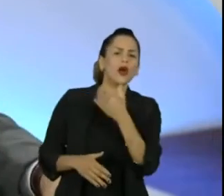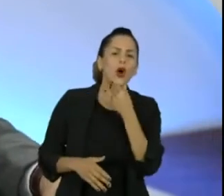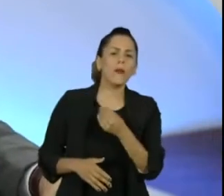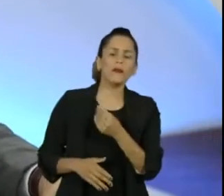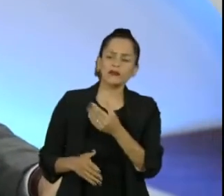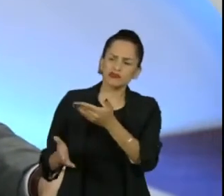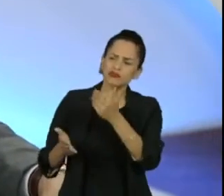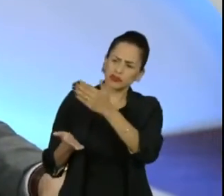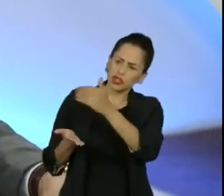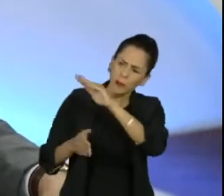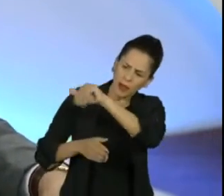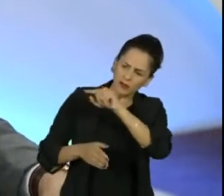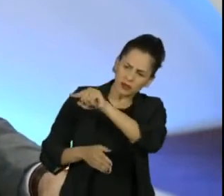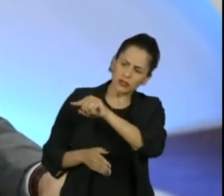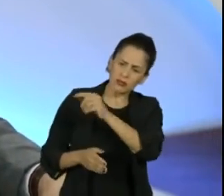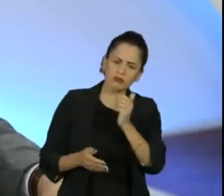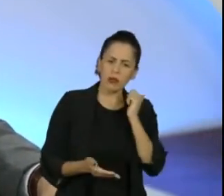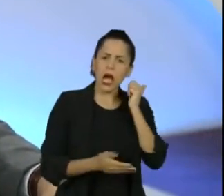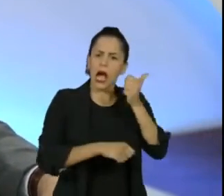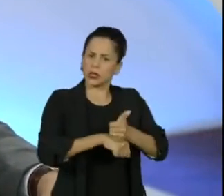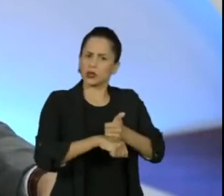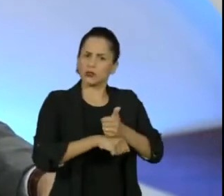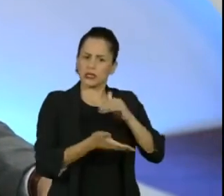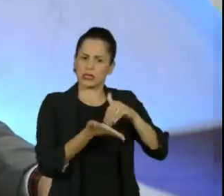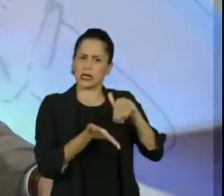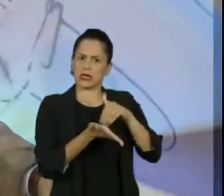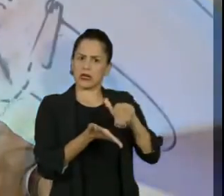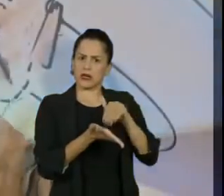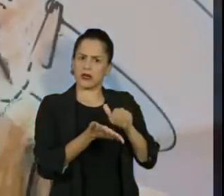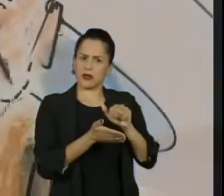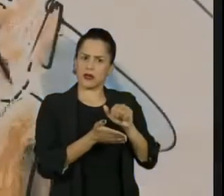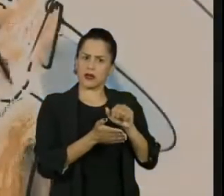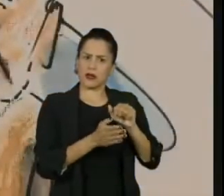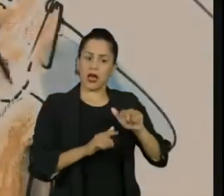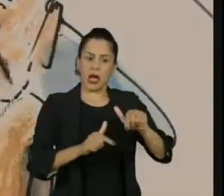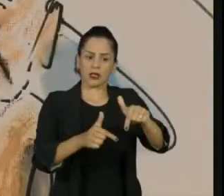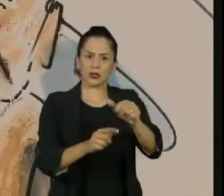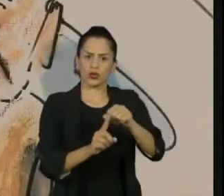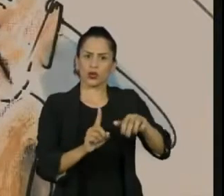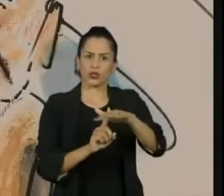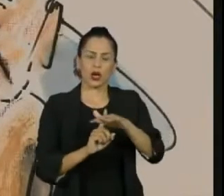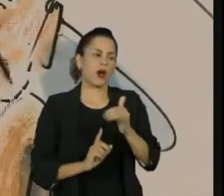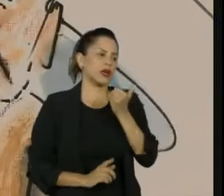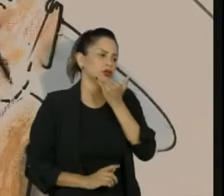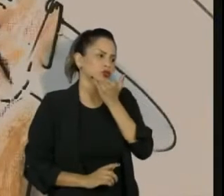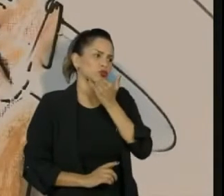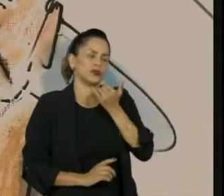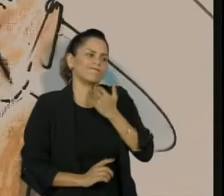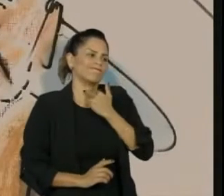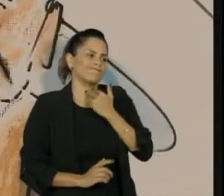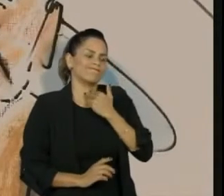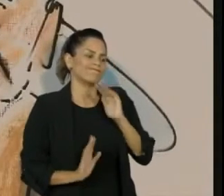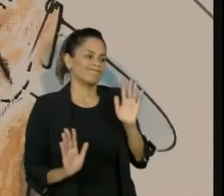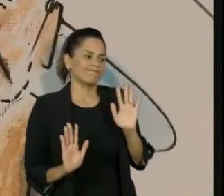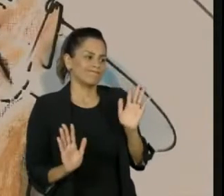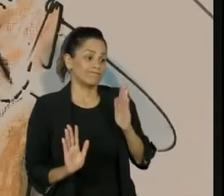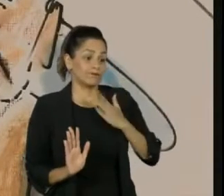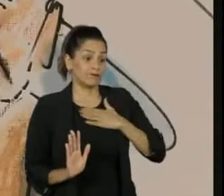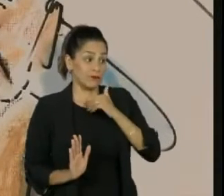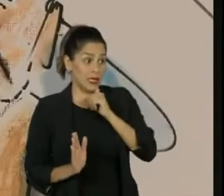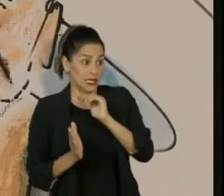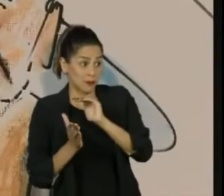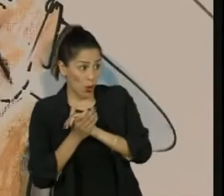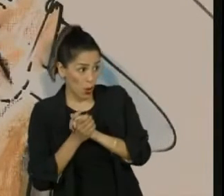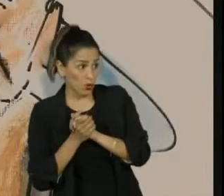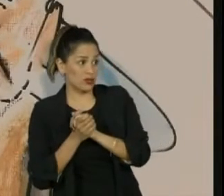assuma a Secretaria de Ação Social. Ele falou, não posso, Calil. A minha esposa